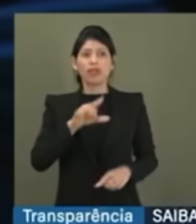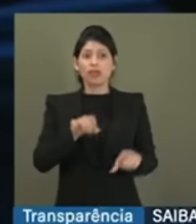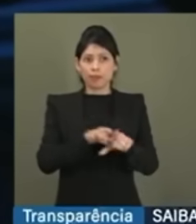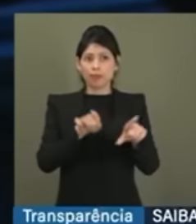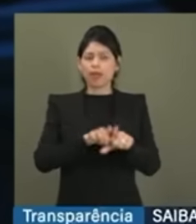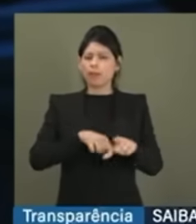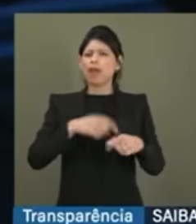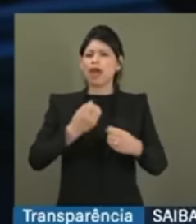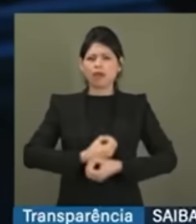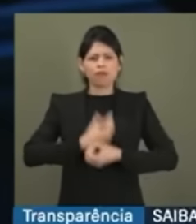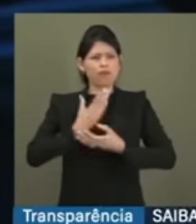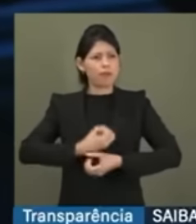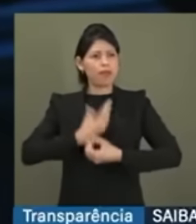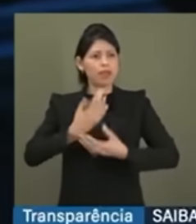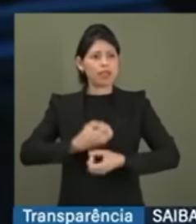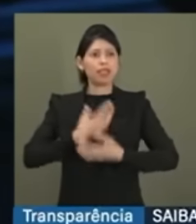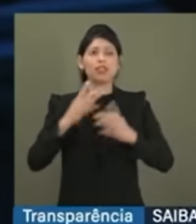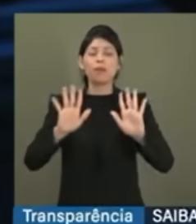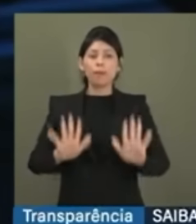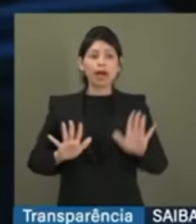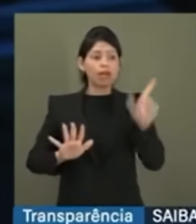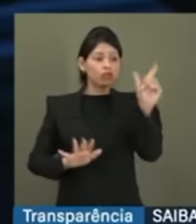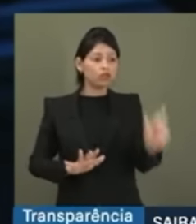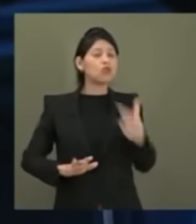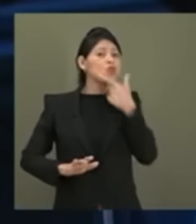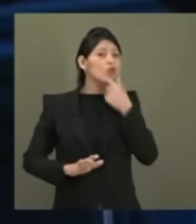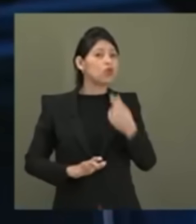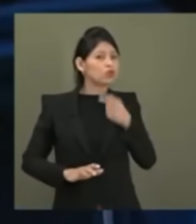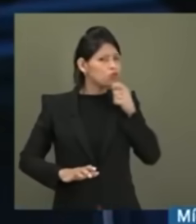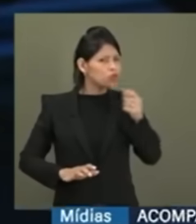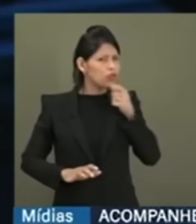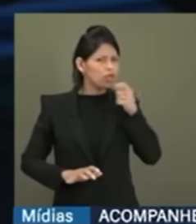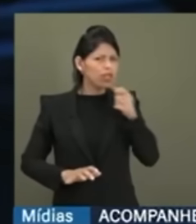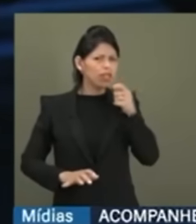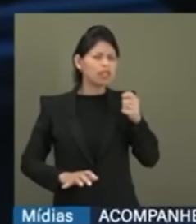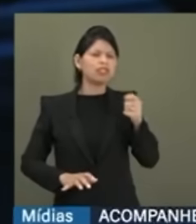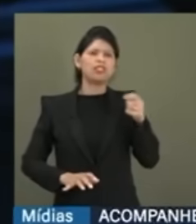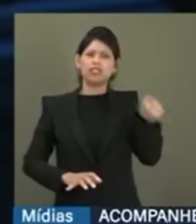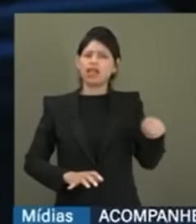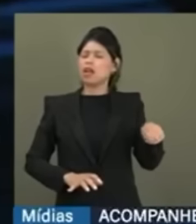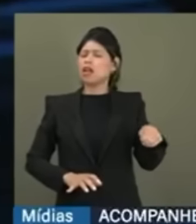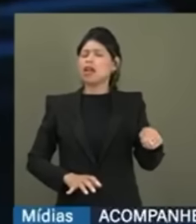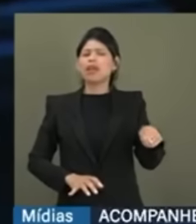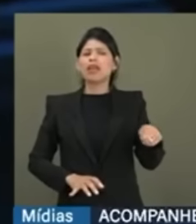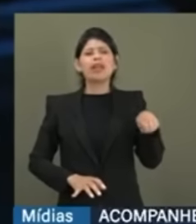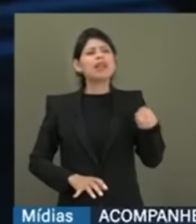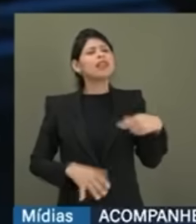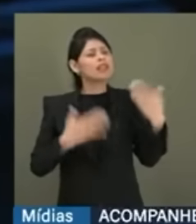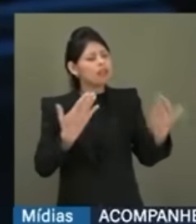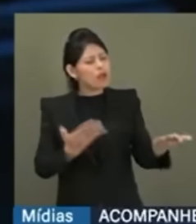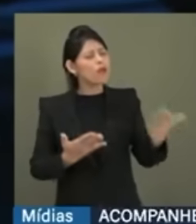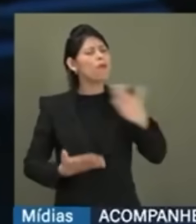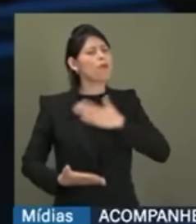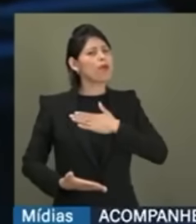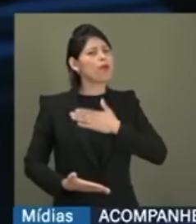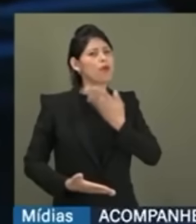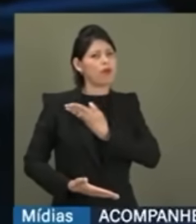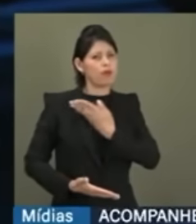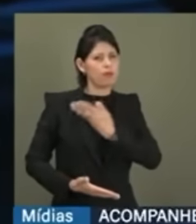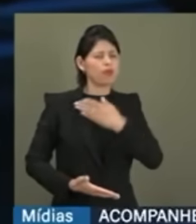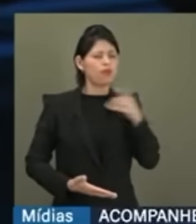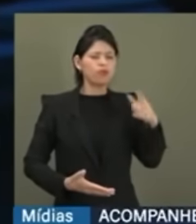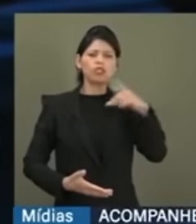liberdade de expressão mas o pavinato tem sido um ar alto e aqui pavinato você tem a minha